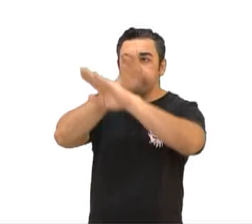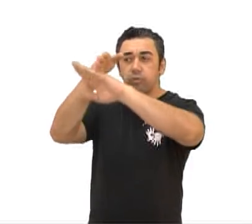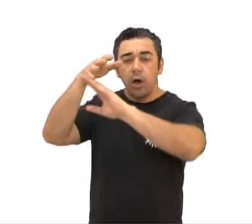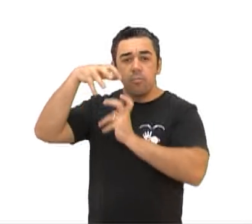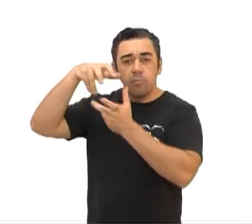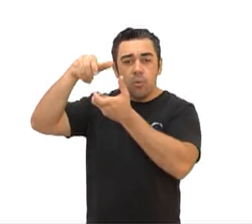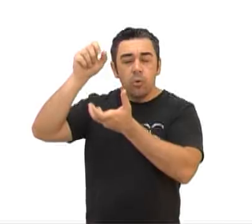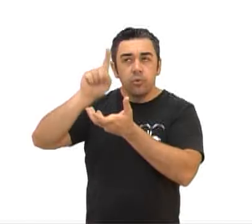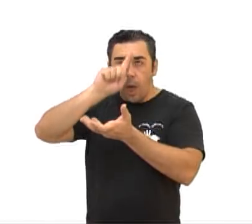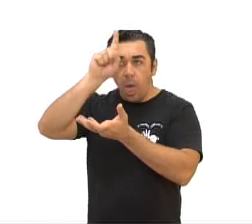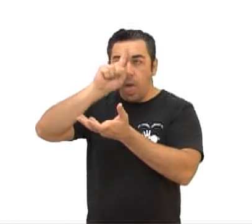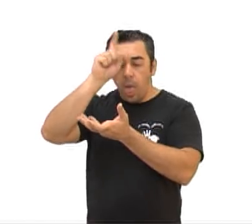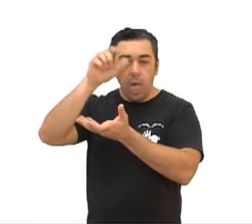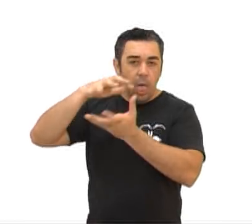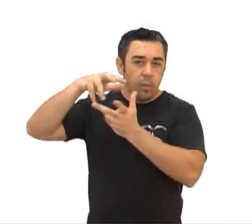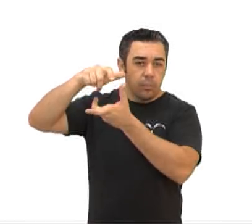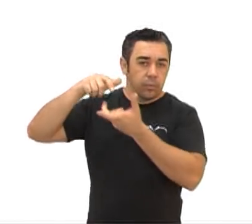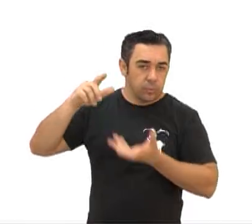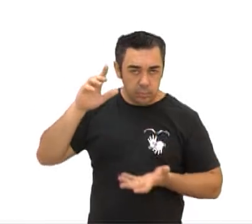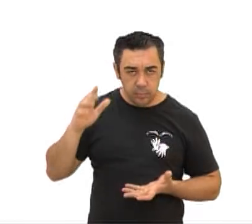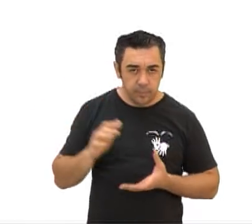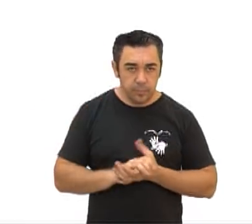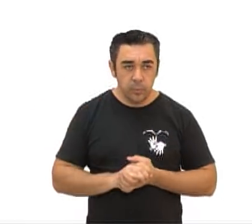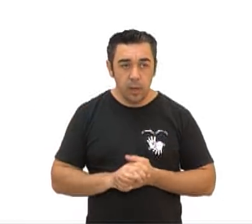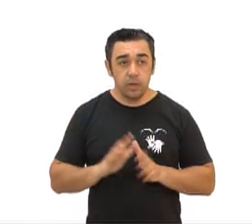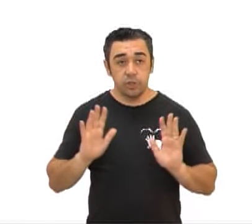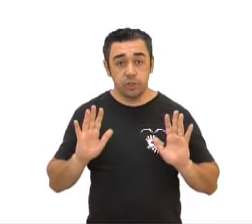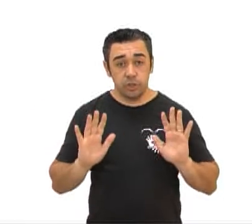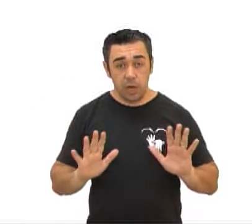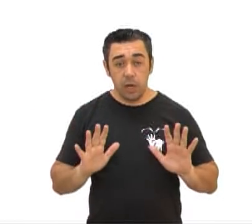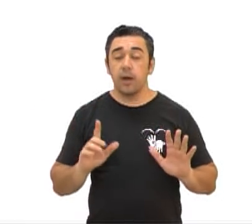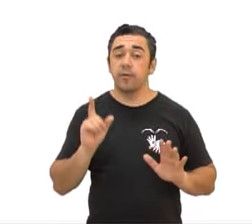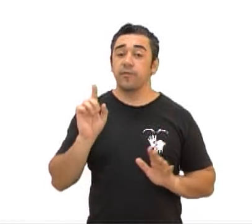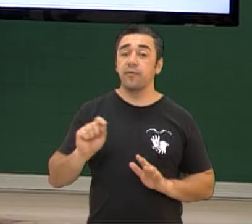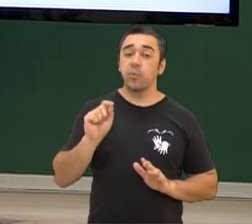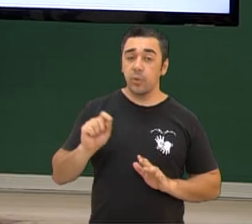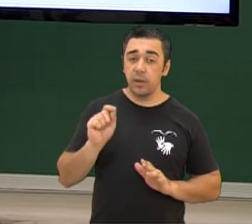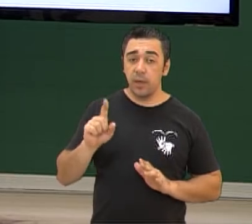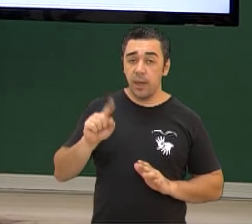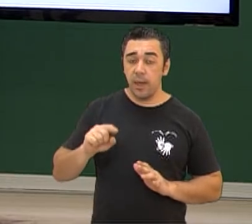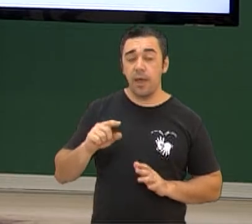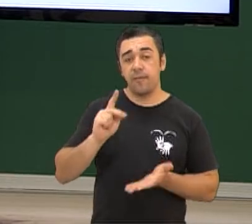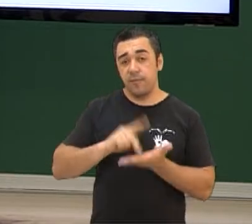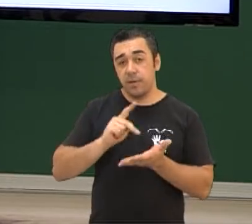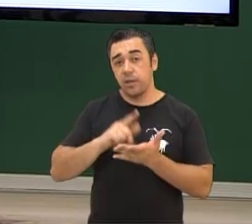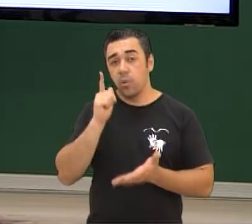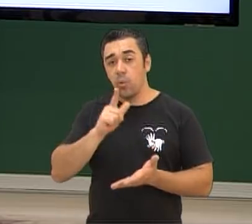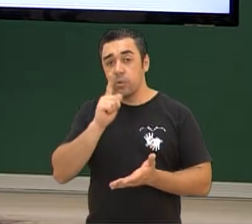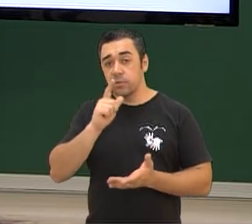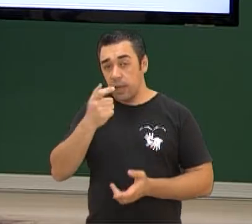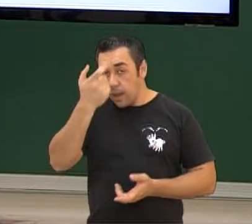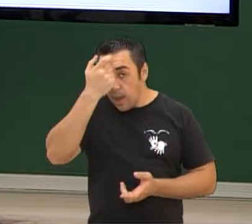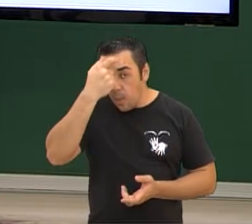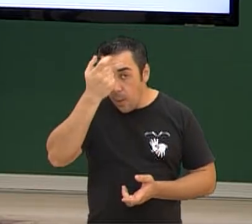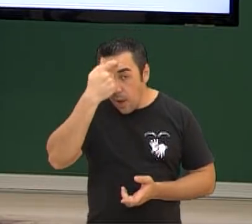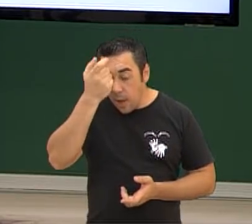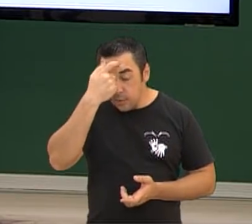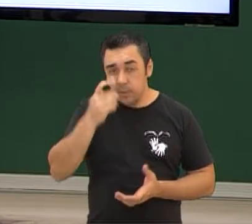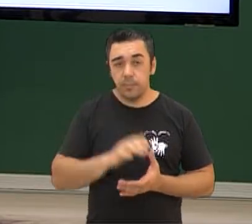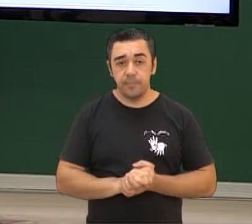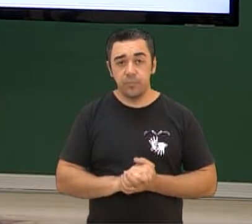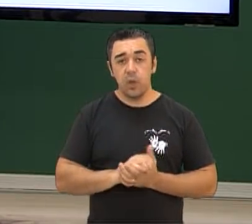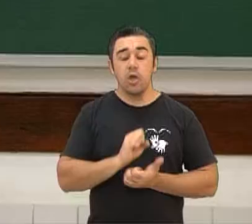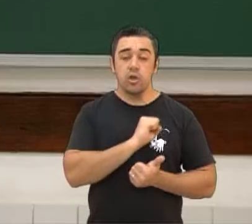sensação, a experiência, porque a experiência engana, a verdade é alcançada pela razão. Sócrates e Platão negam